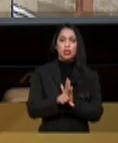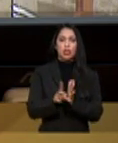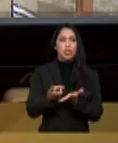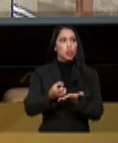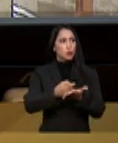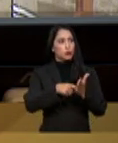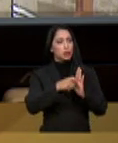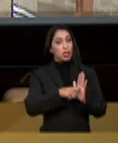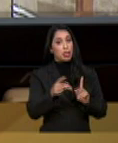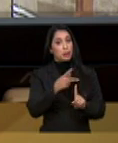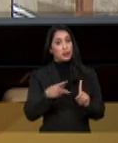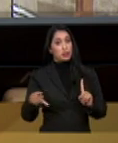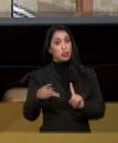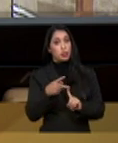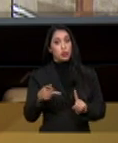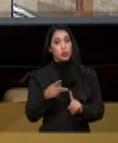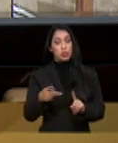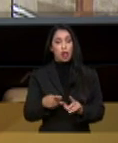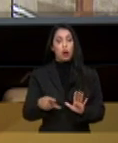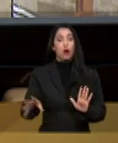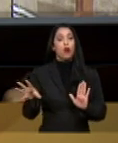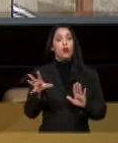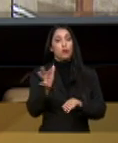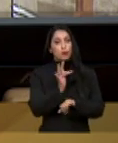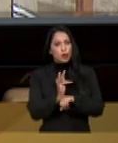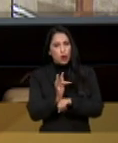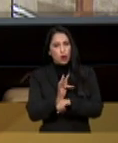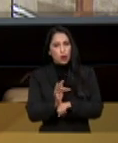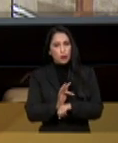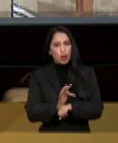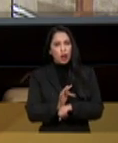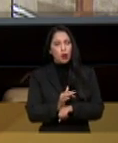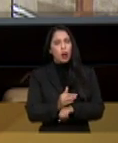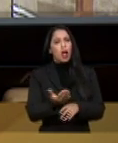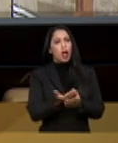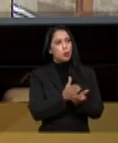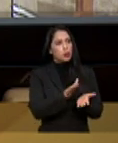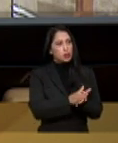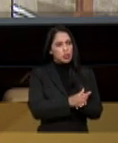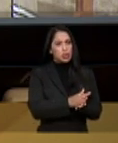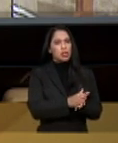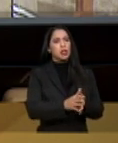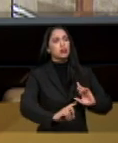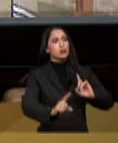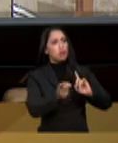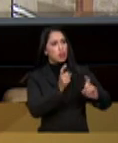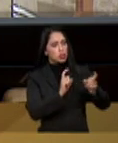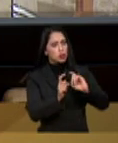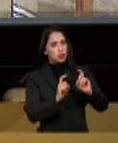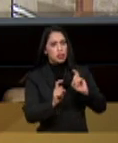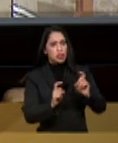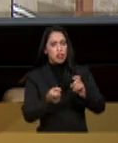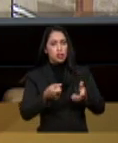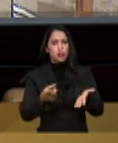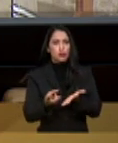social de natureza formal ao exaurimento do processo administrativo fiscal é medida, data